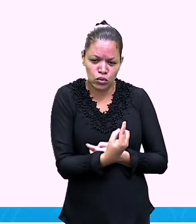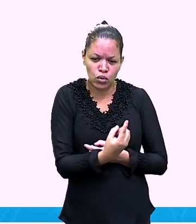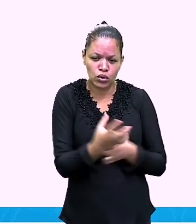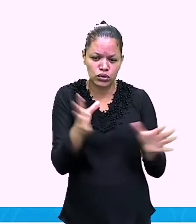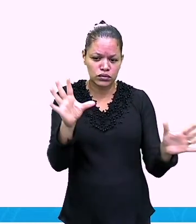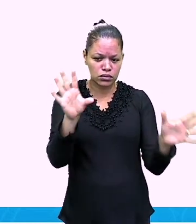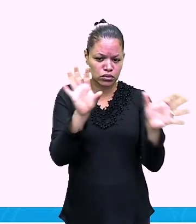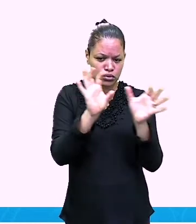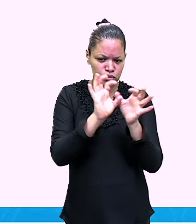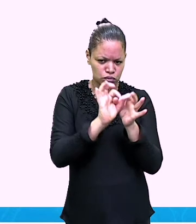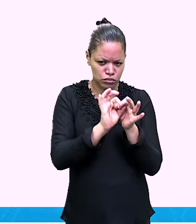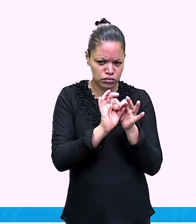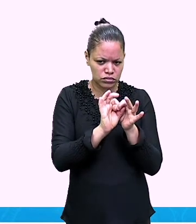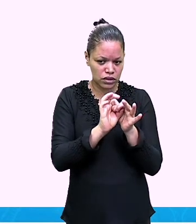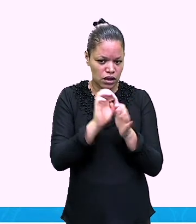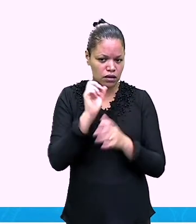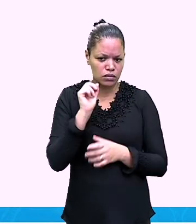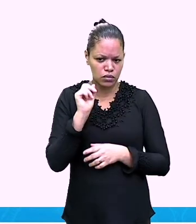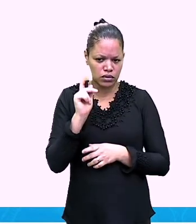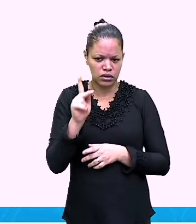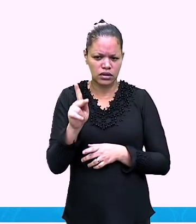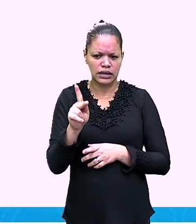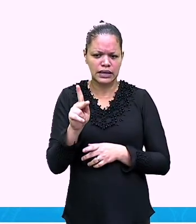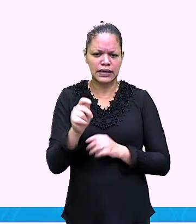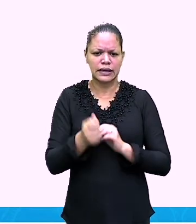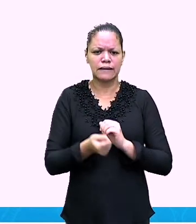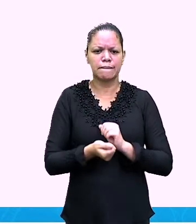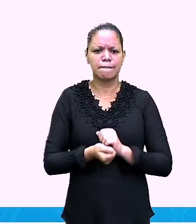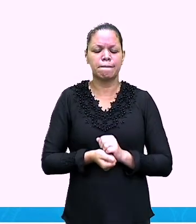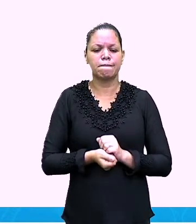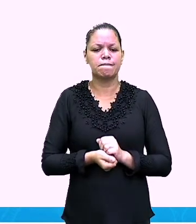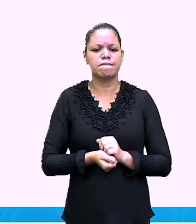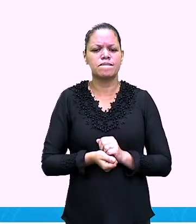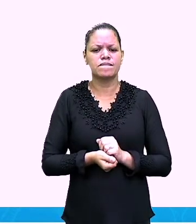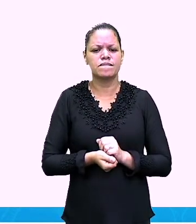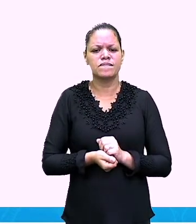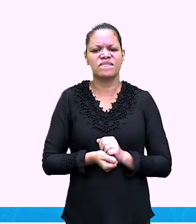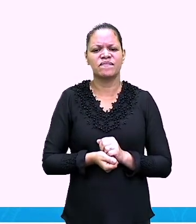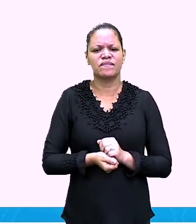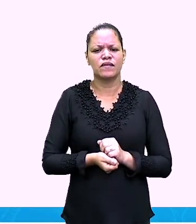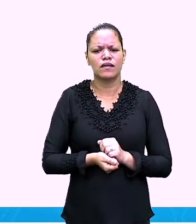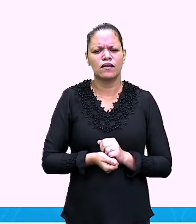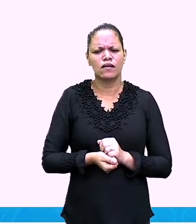e entender esse texto. Ó, fui, aqui já está juntinho, ó.